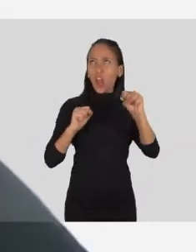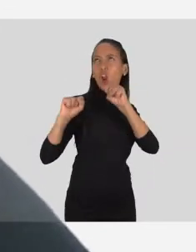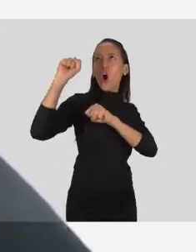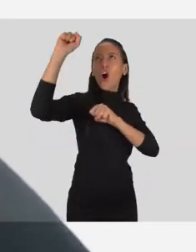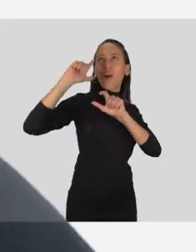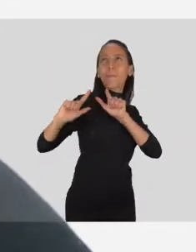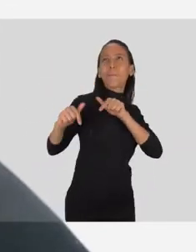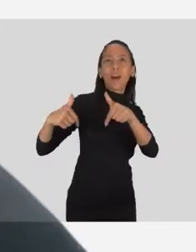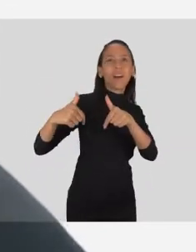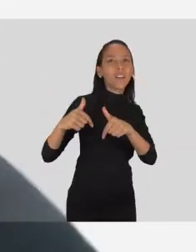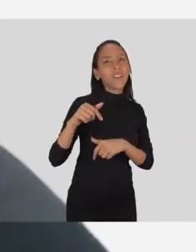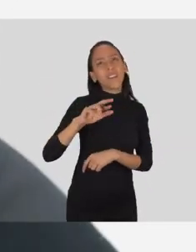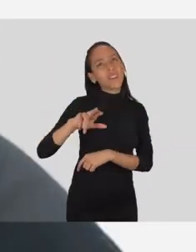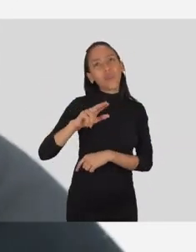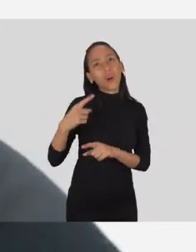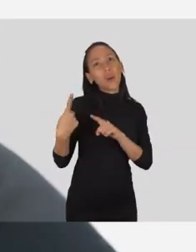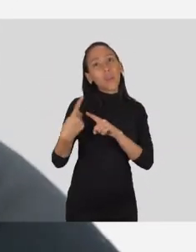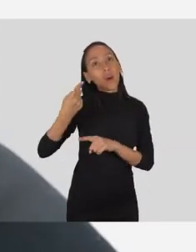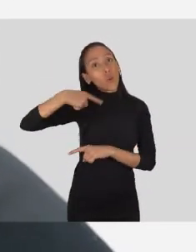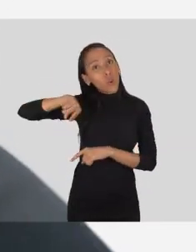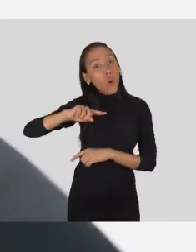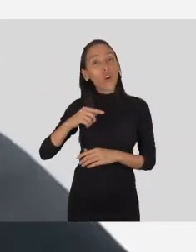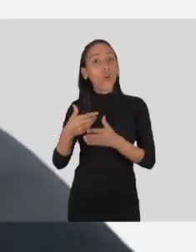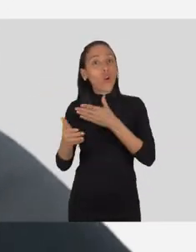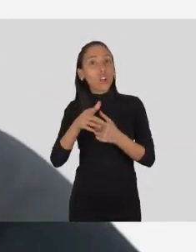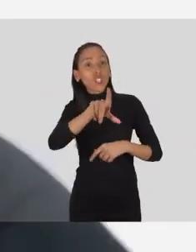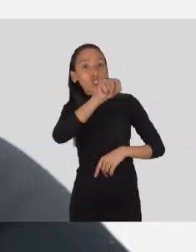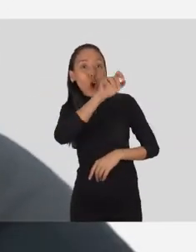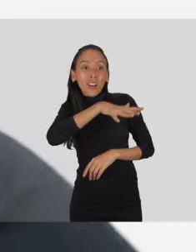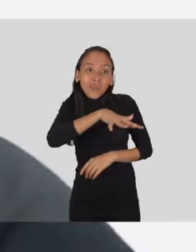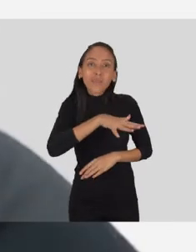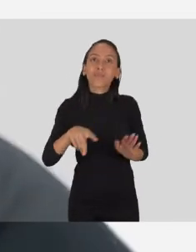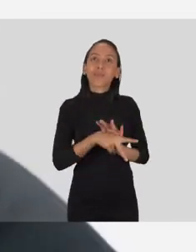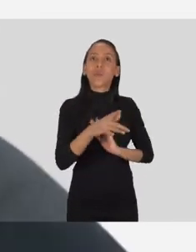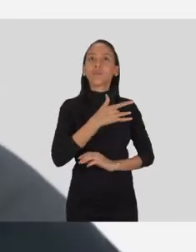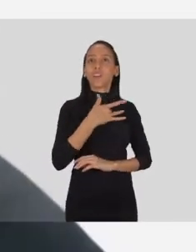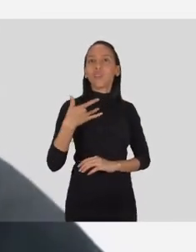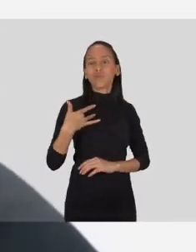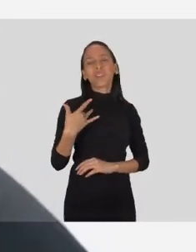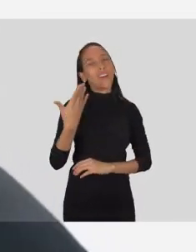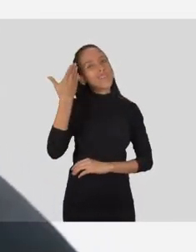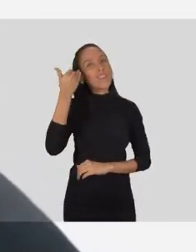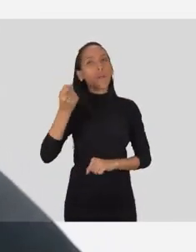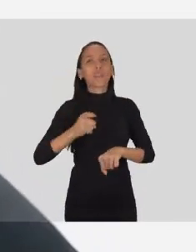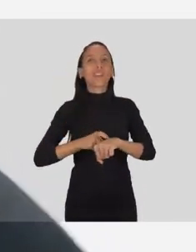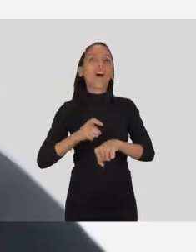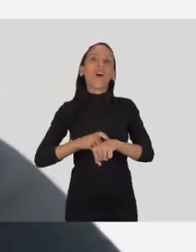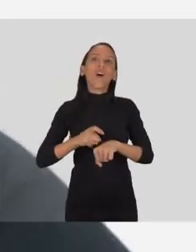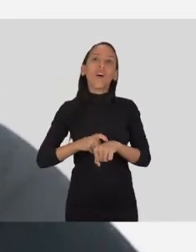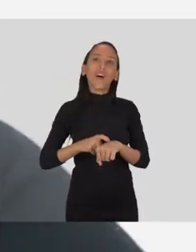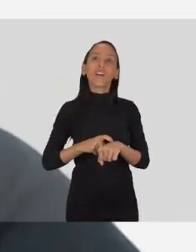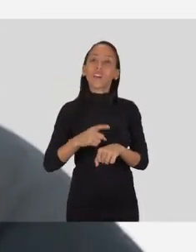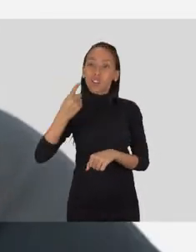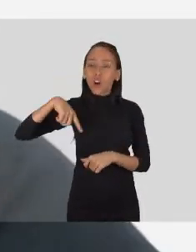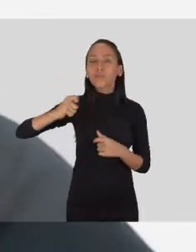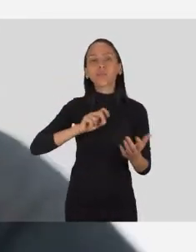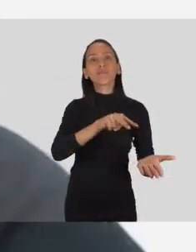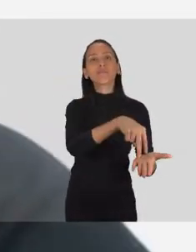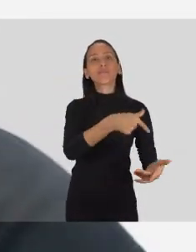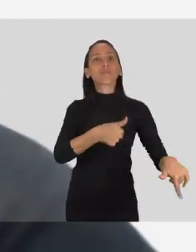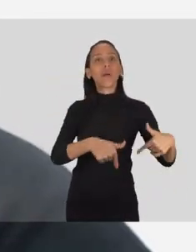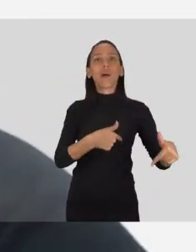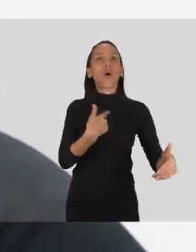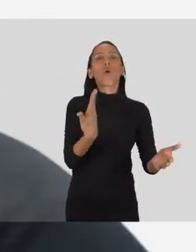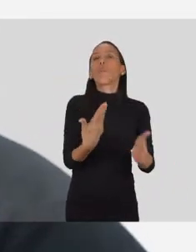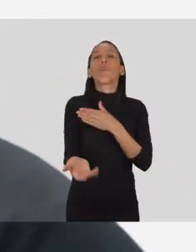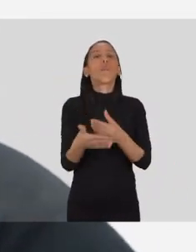eu acho assim, a partir do momento que a gente escolhe a área da saúde, a gente já sabe que, né, a gente tem que estar ali para trabalhar,